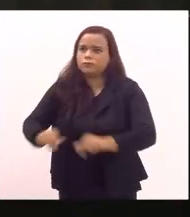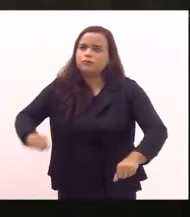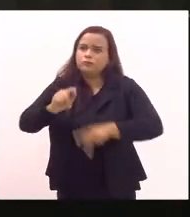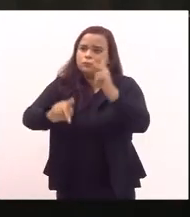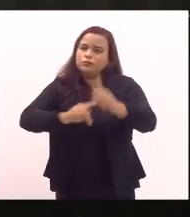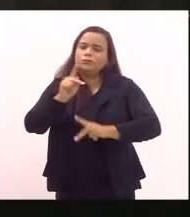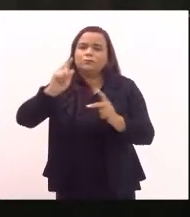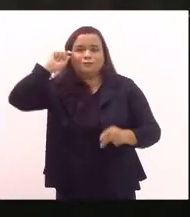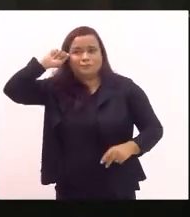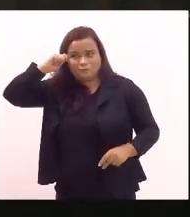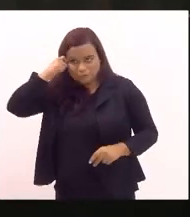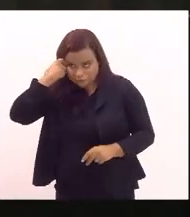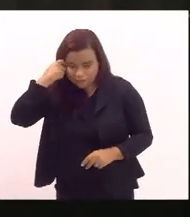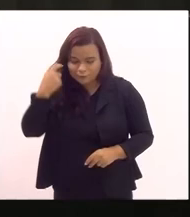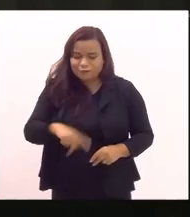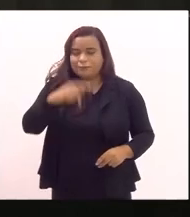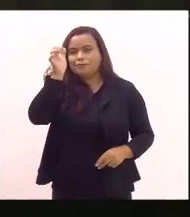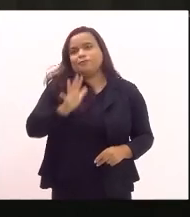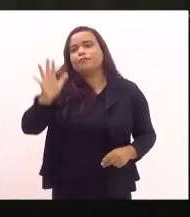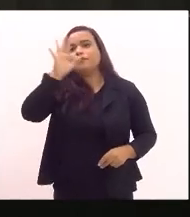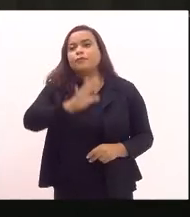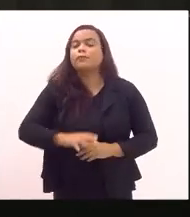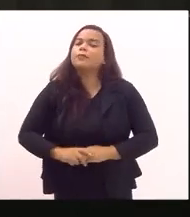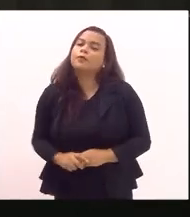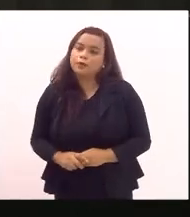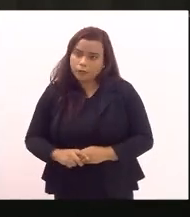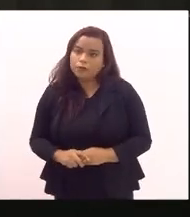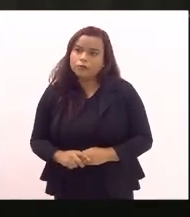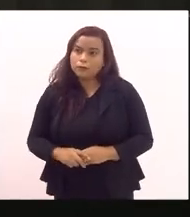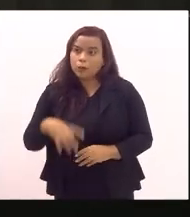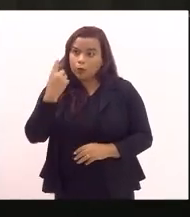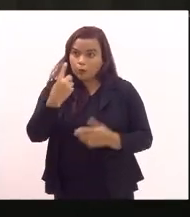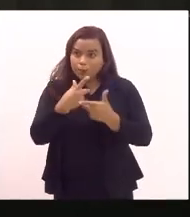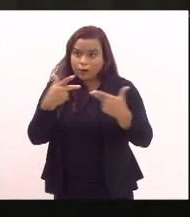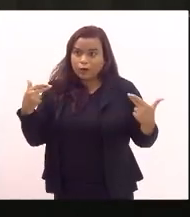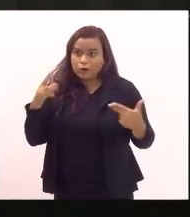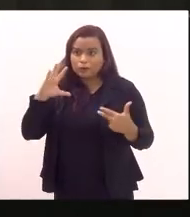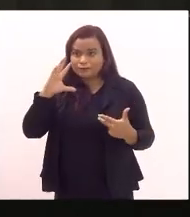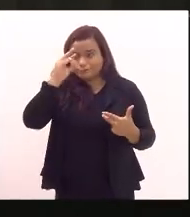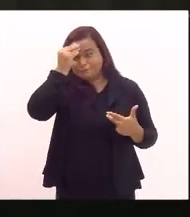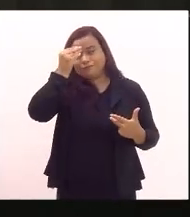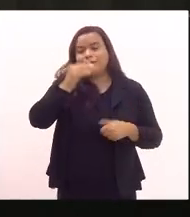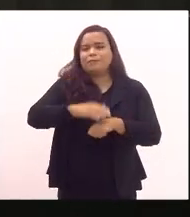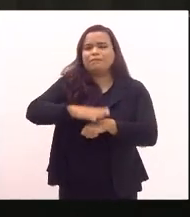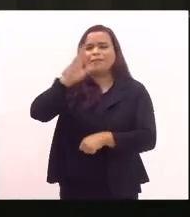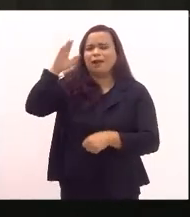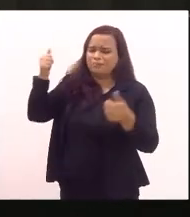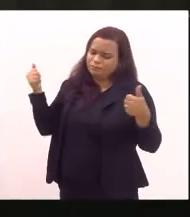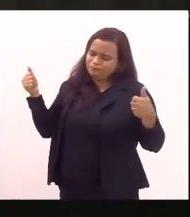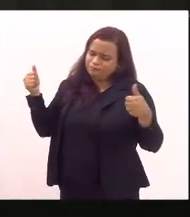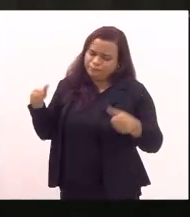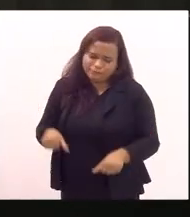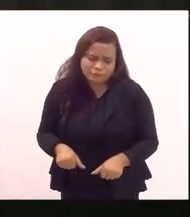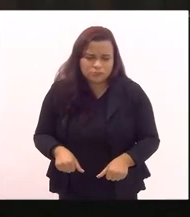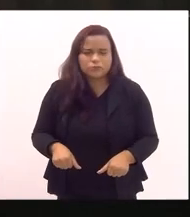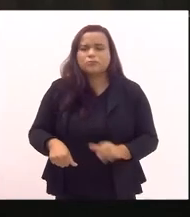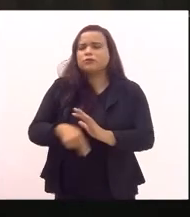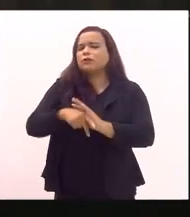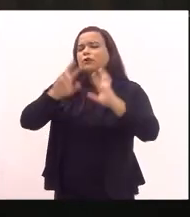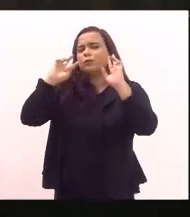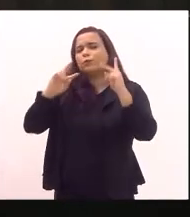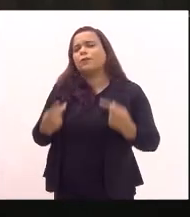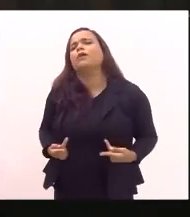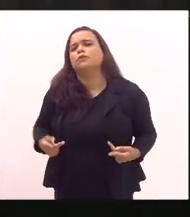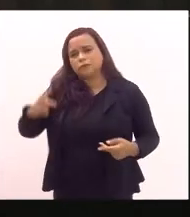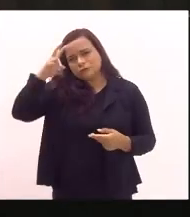população negra e o solo brasileiro um dos eventos mais brutais da história da humanidade por isso